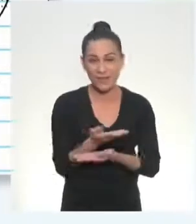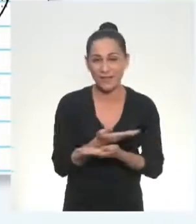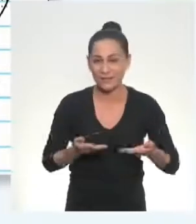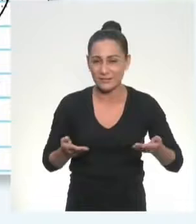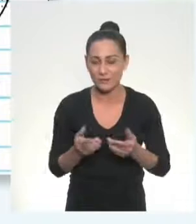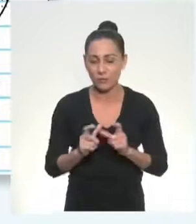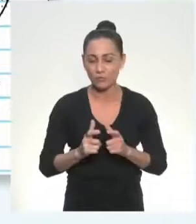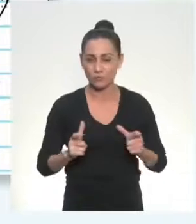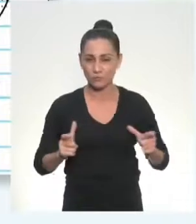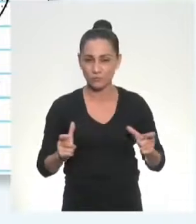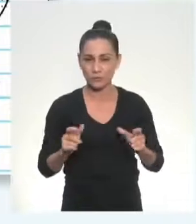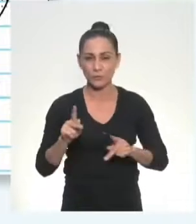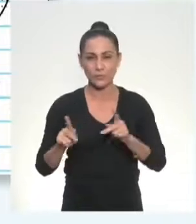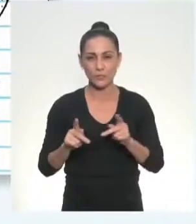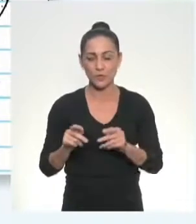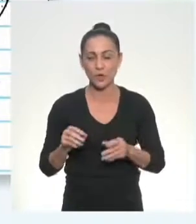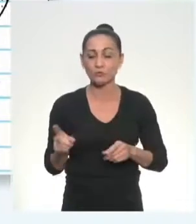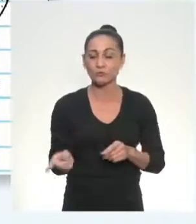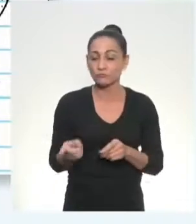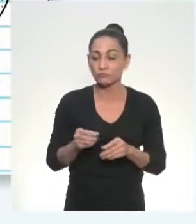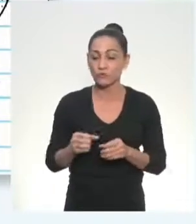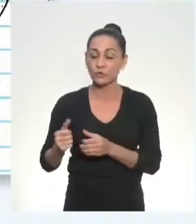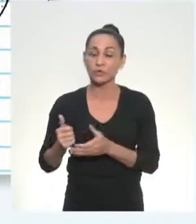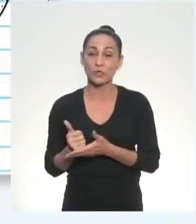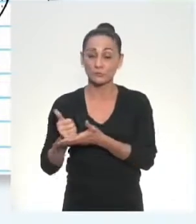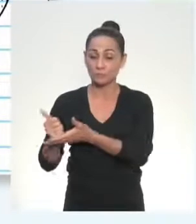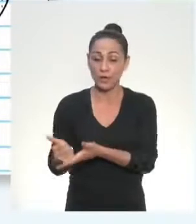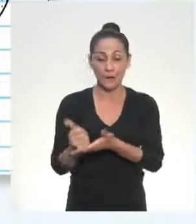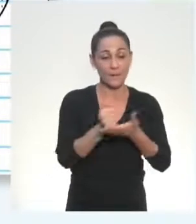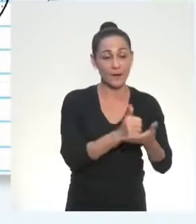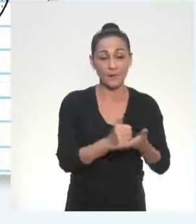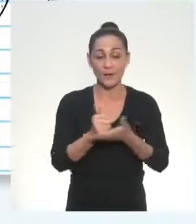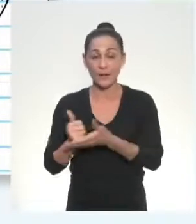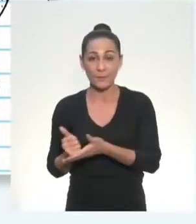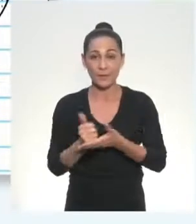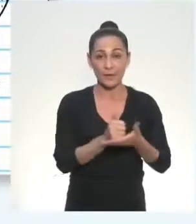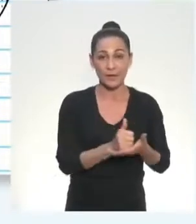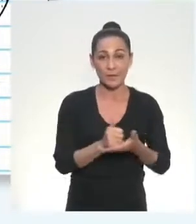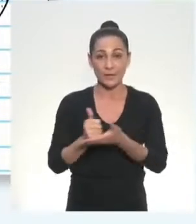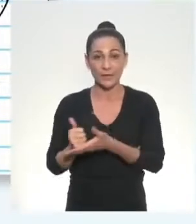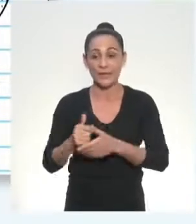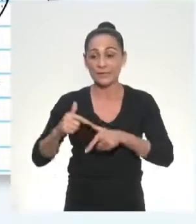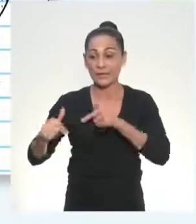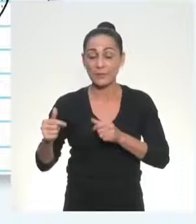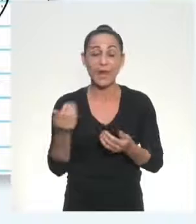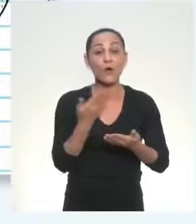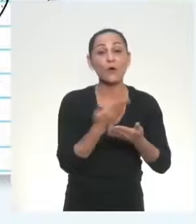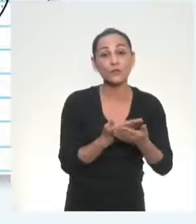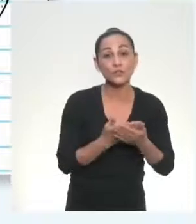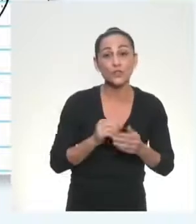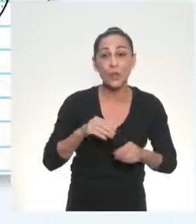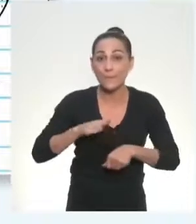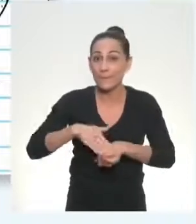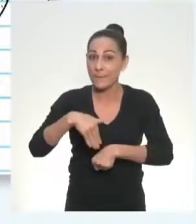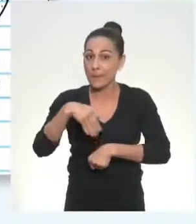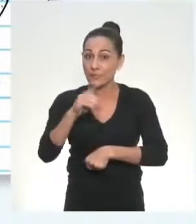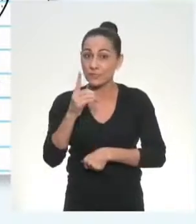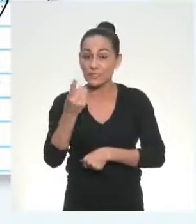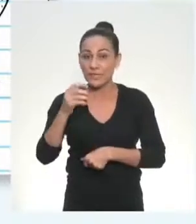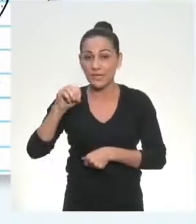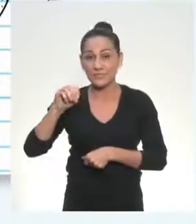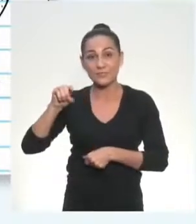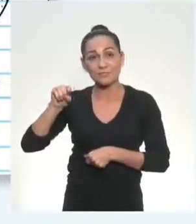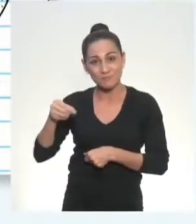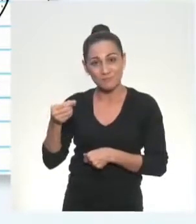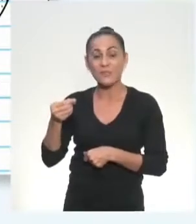volume total de pessoas se deslocando para trabalhar e ou estudar entre 2 municípios é maior do que 10 mil. O nome técnico